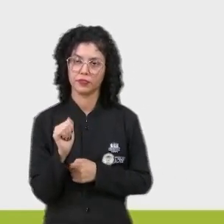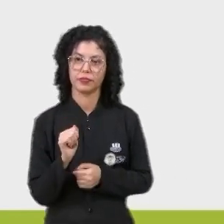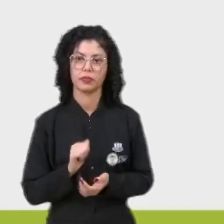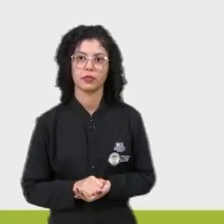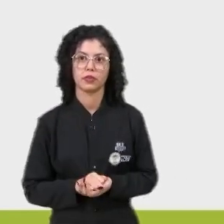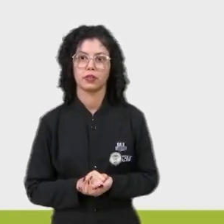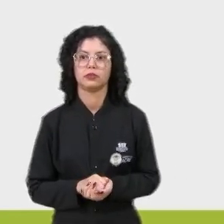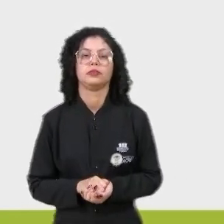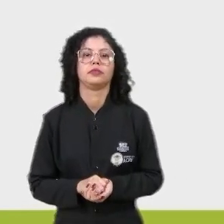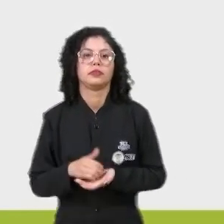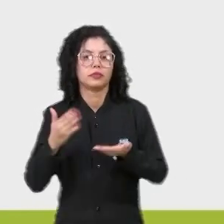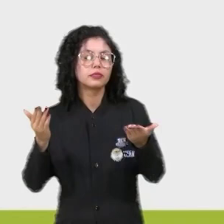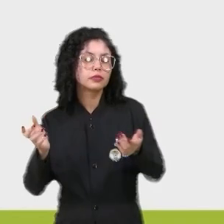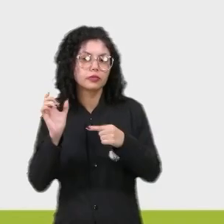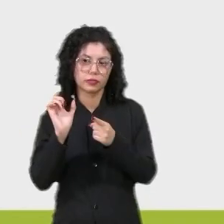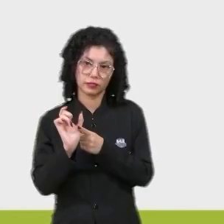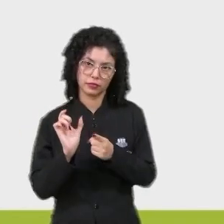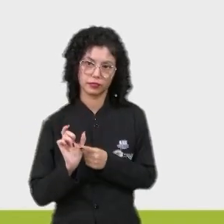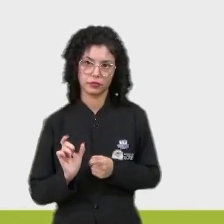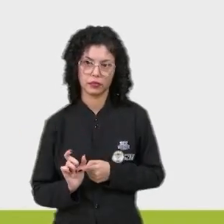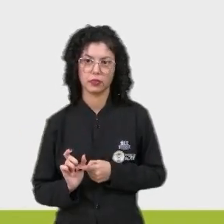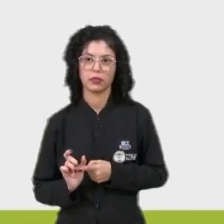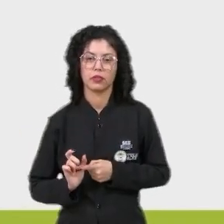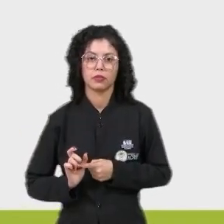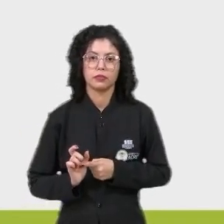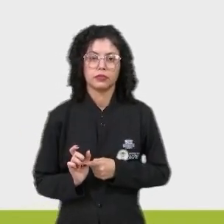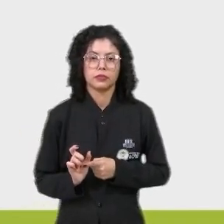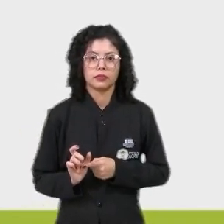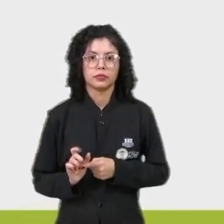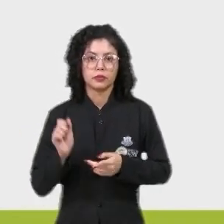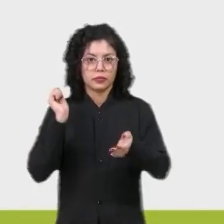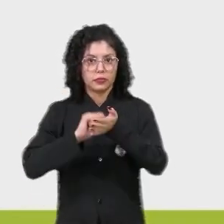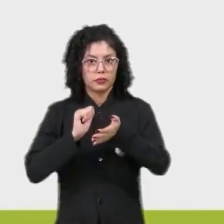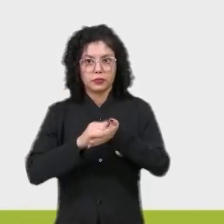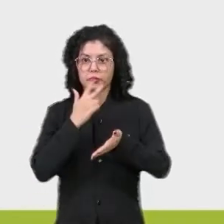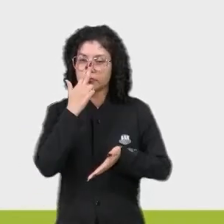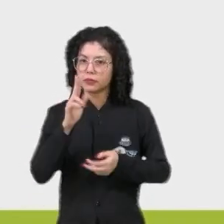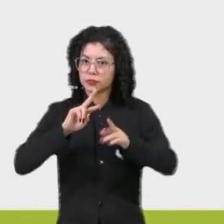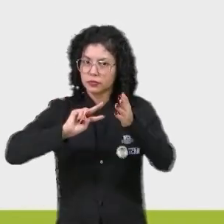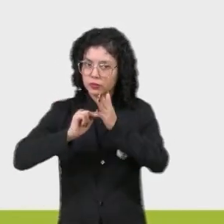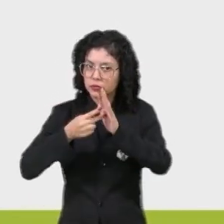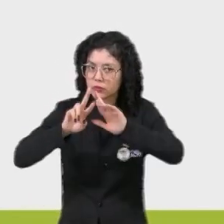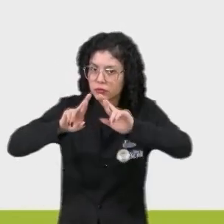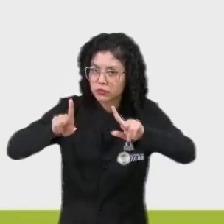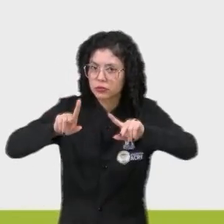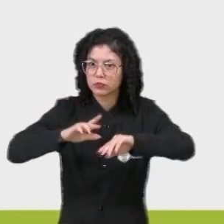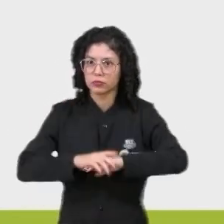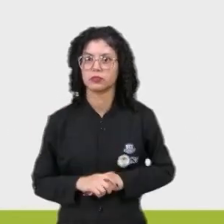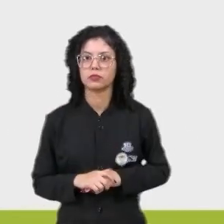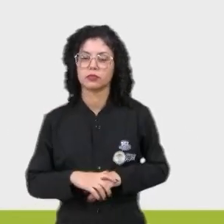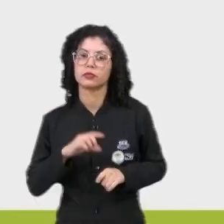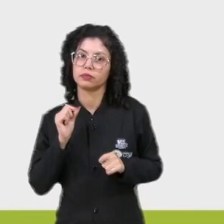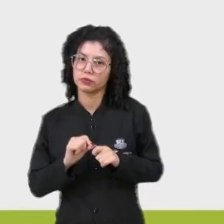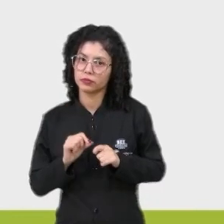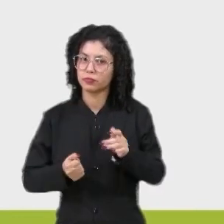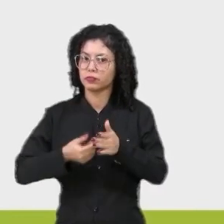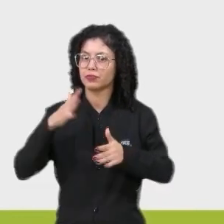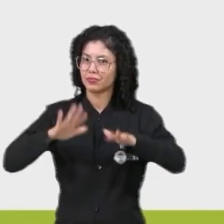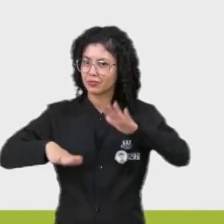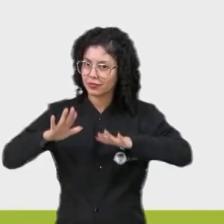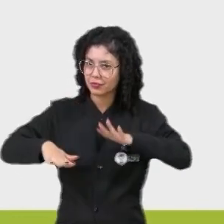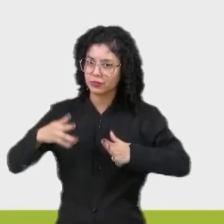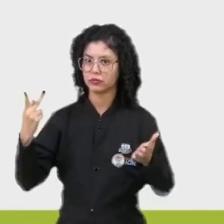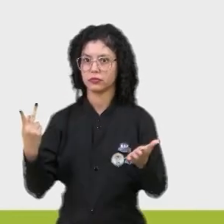parônimos, né? Que são essas palavras que têm a escrita parecida, mas com significados diferentes. Que isso faz muitas vezes